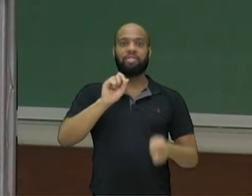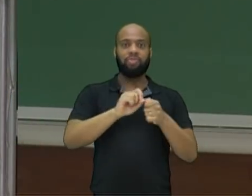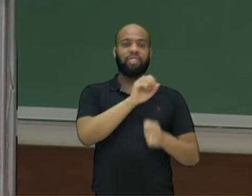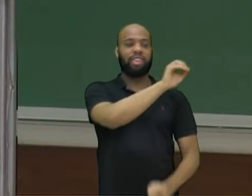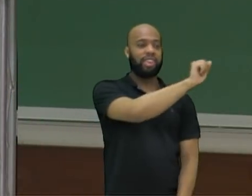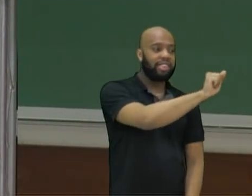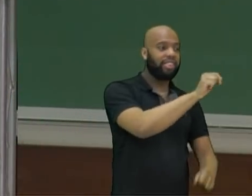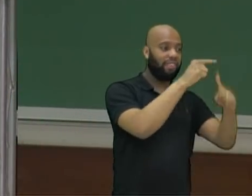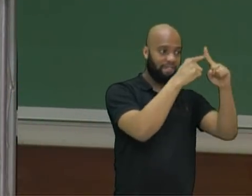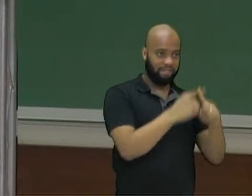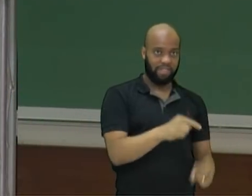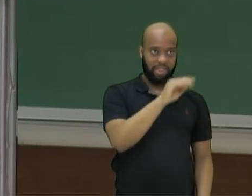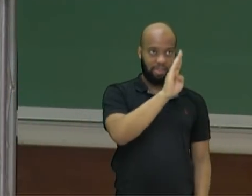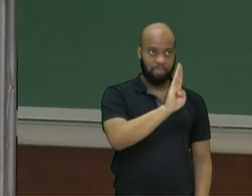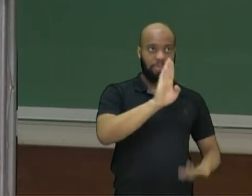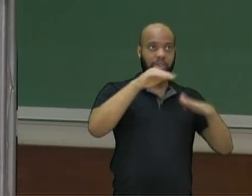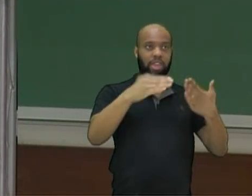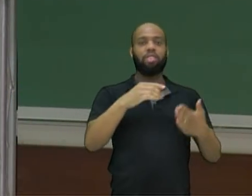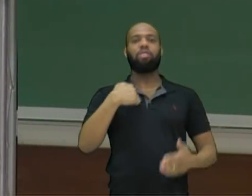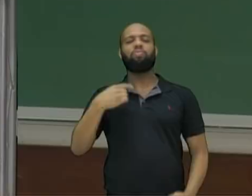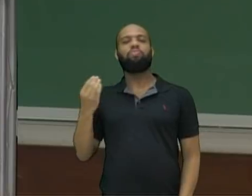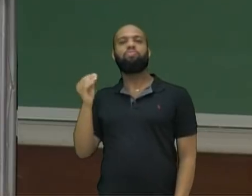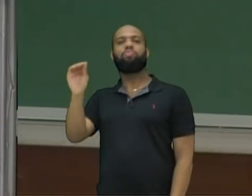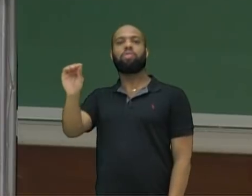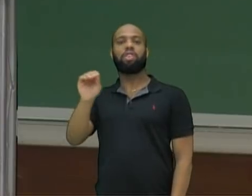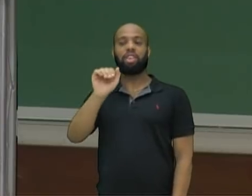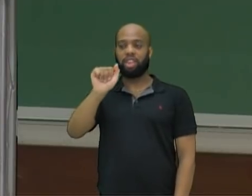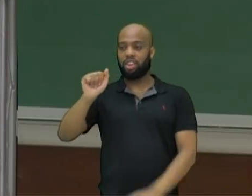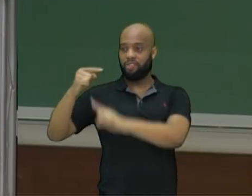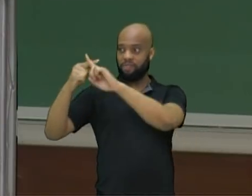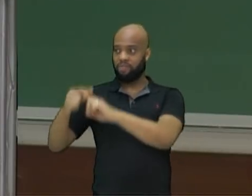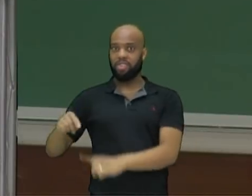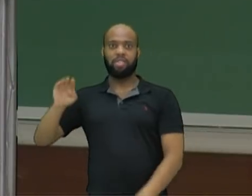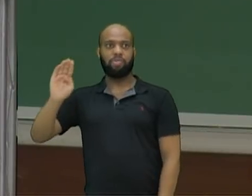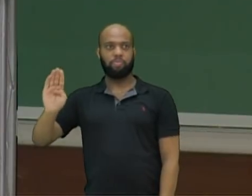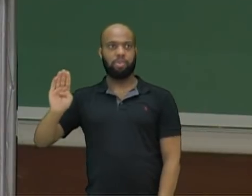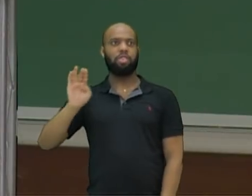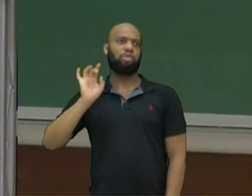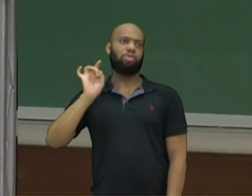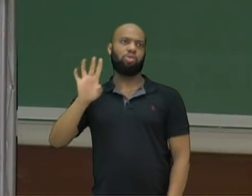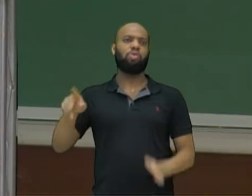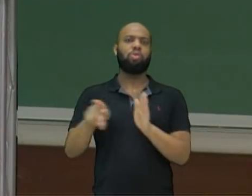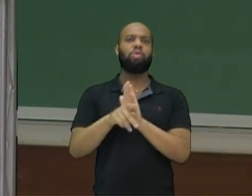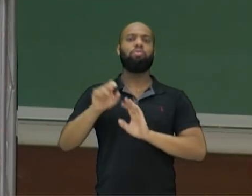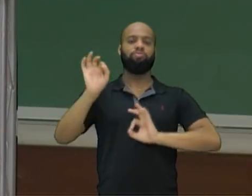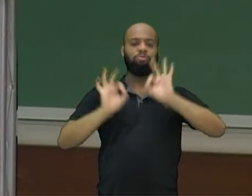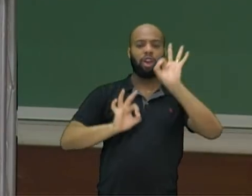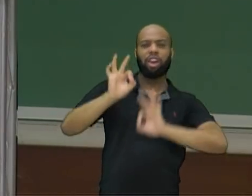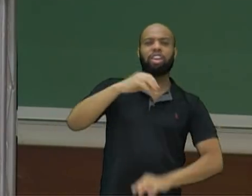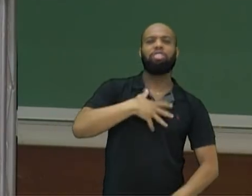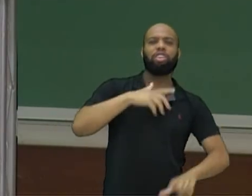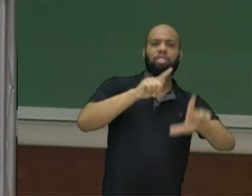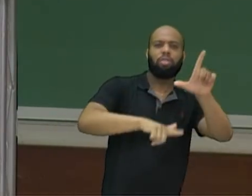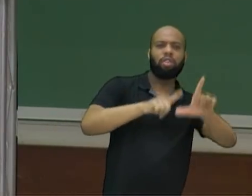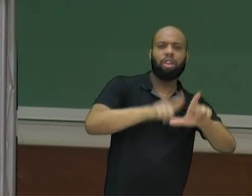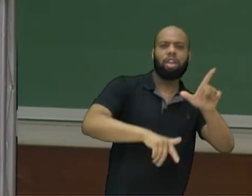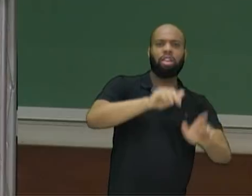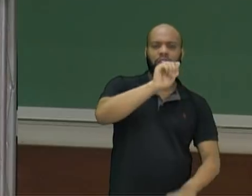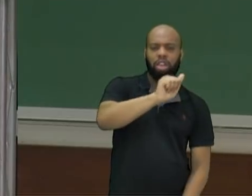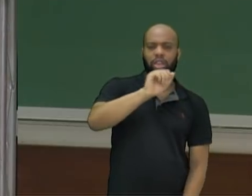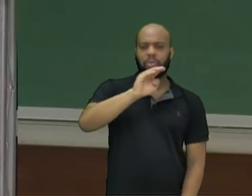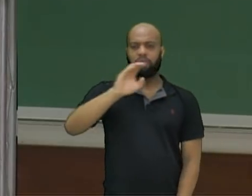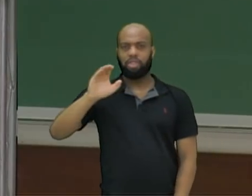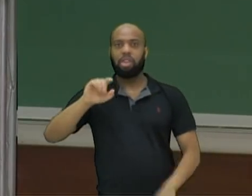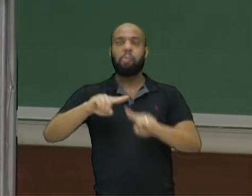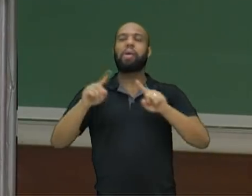por B, aqui eu coloquei A vezes B só para colocar na ordem alfabética, mas se você escrever